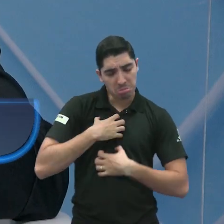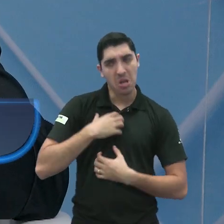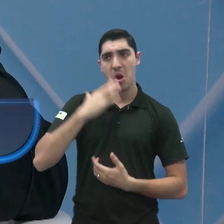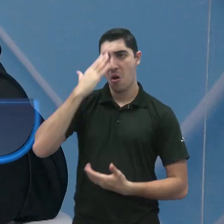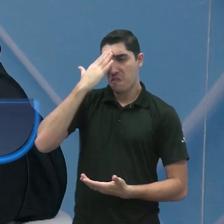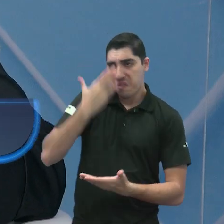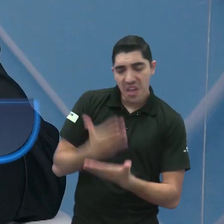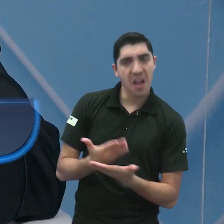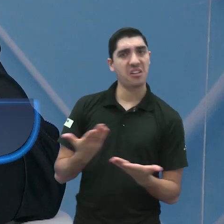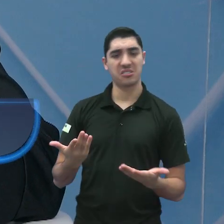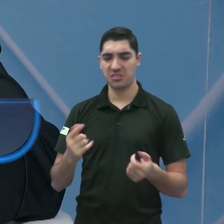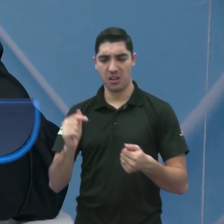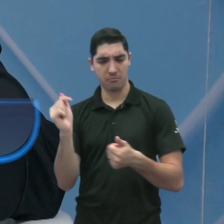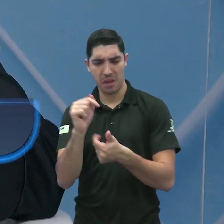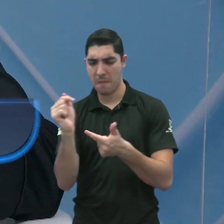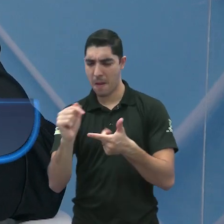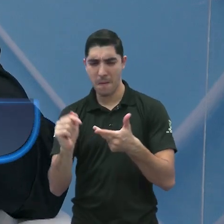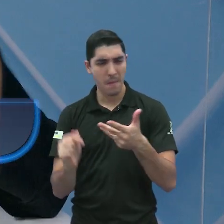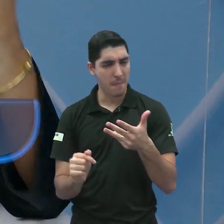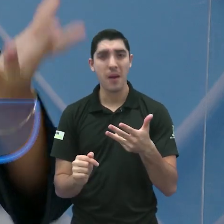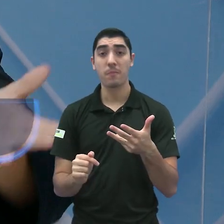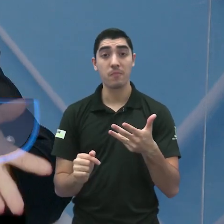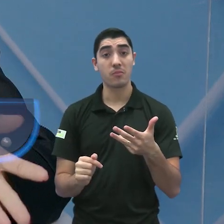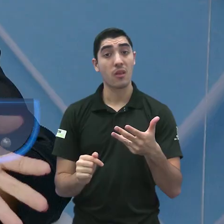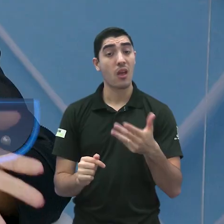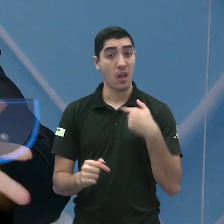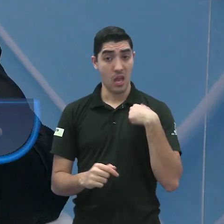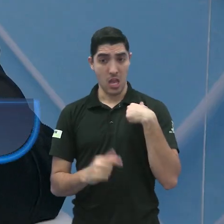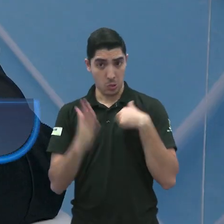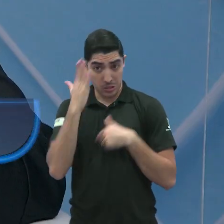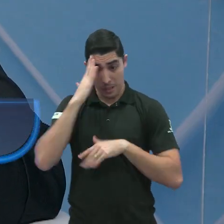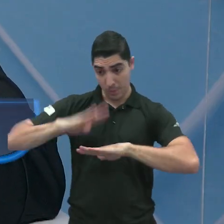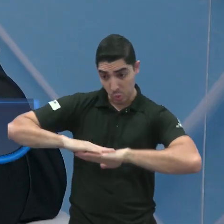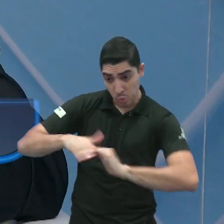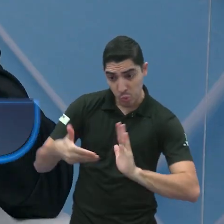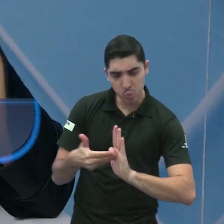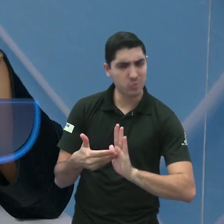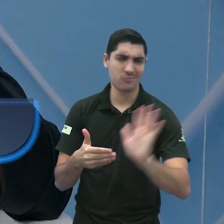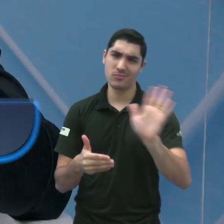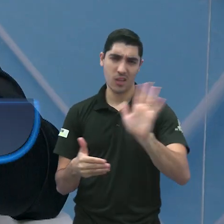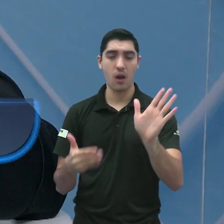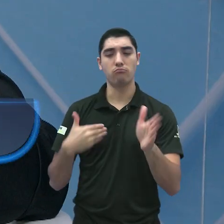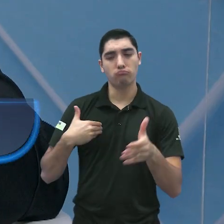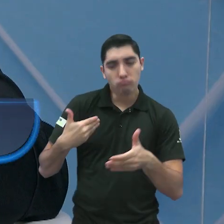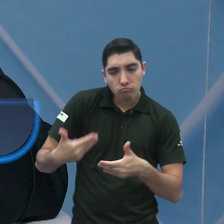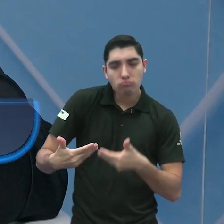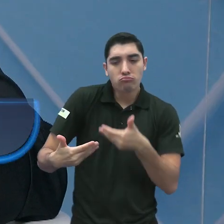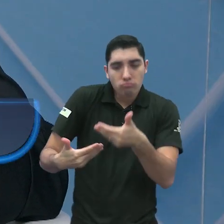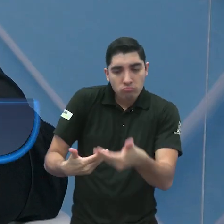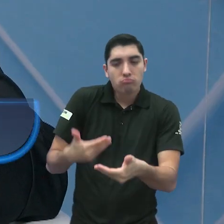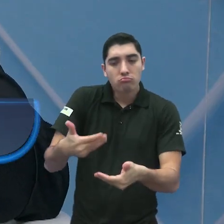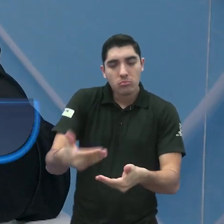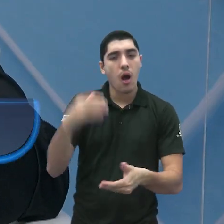confiança, eu vi que você não chega ali sabendo, né? Você vai ser moldado durante o seu período